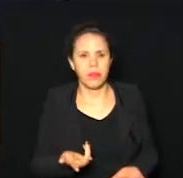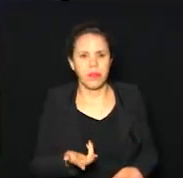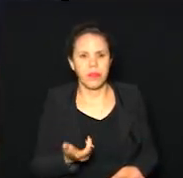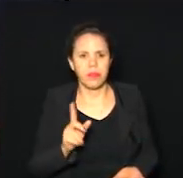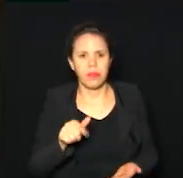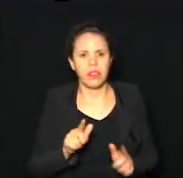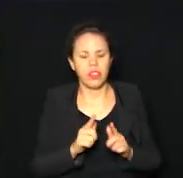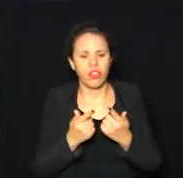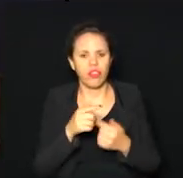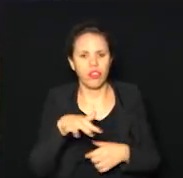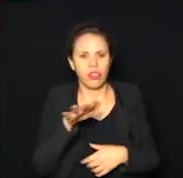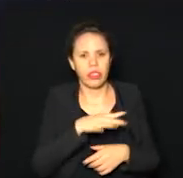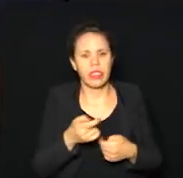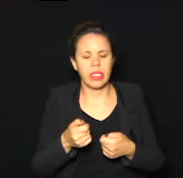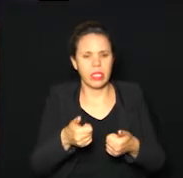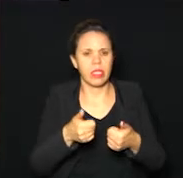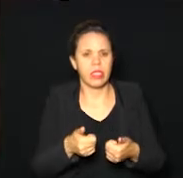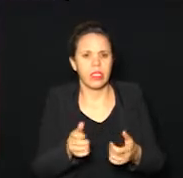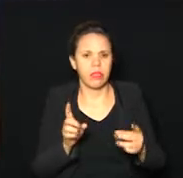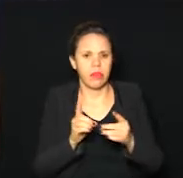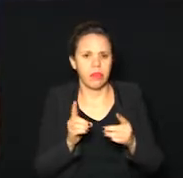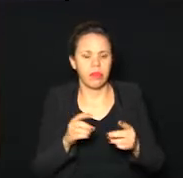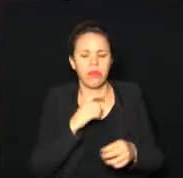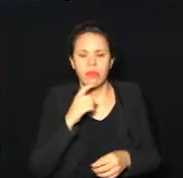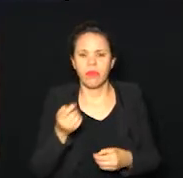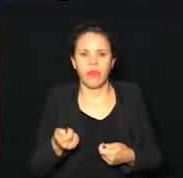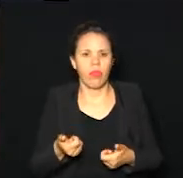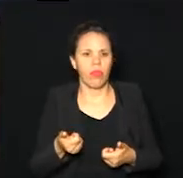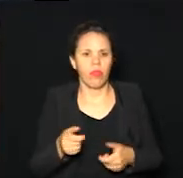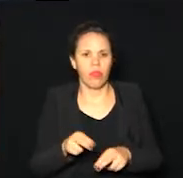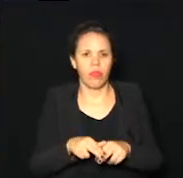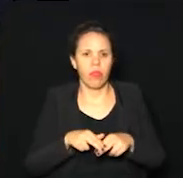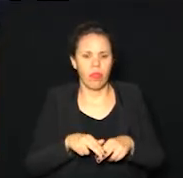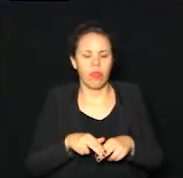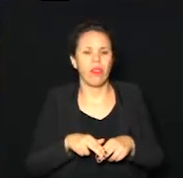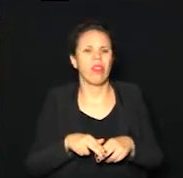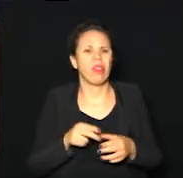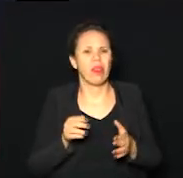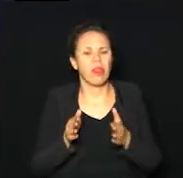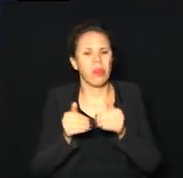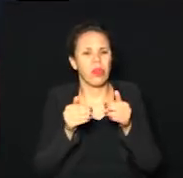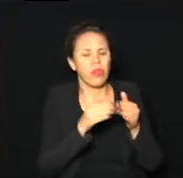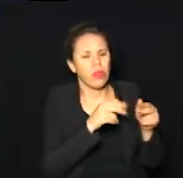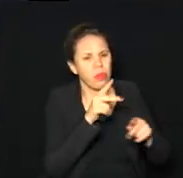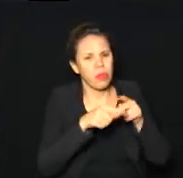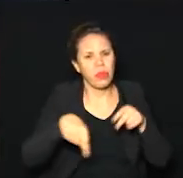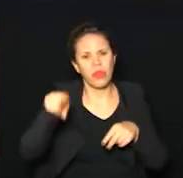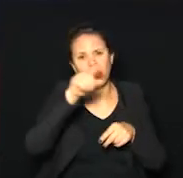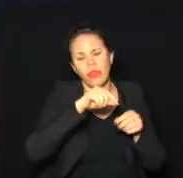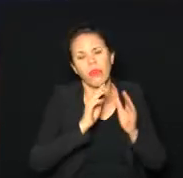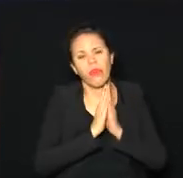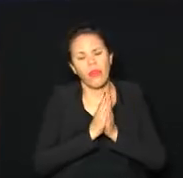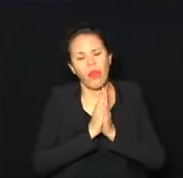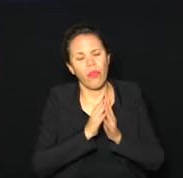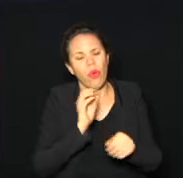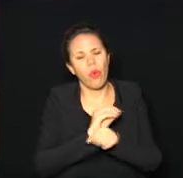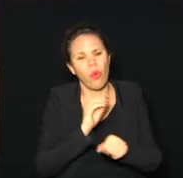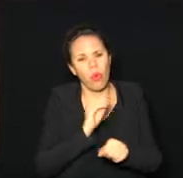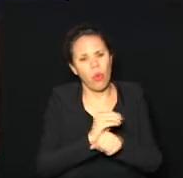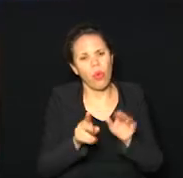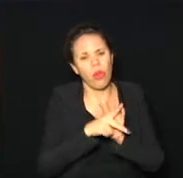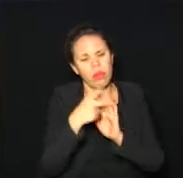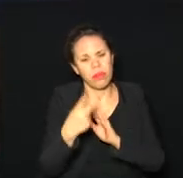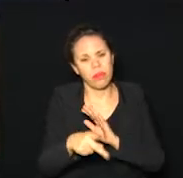esses gestores, de dar assistência para ninguém. É por isso que nós estamos apelando, para que as pessoas consigam se preservar. Tente